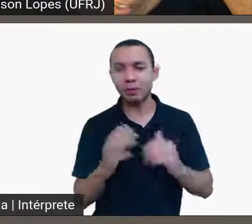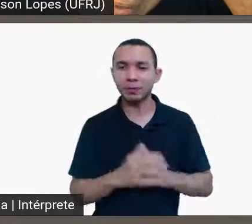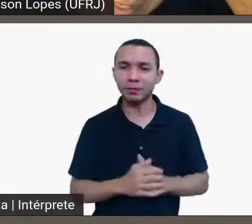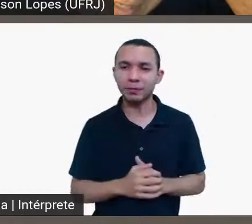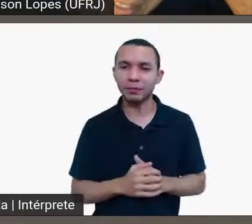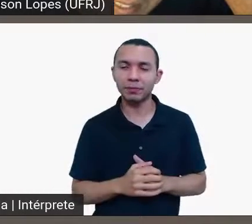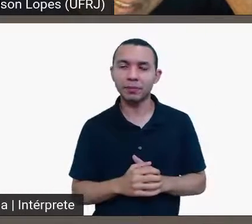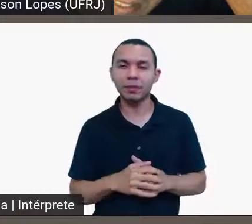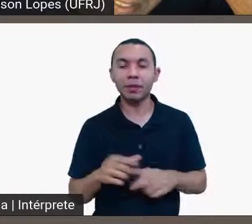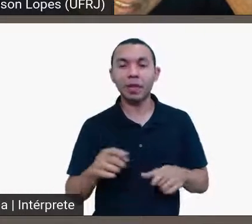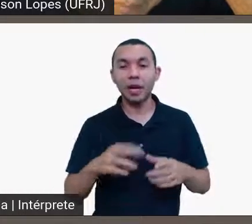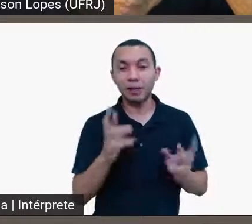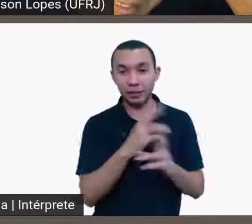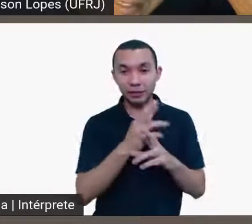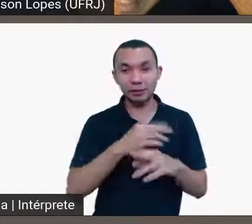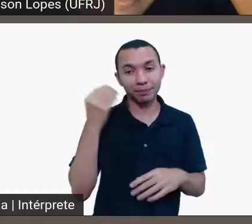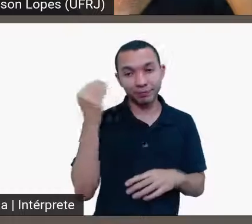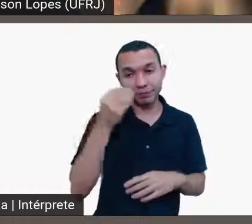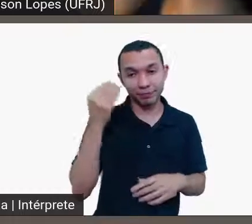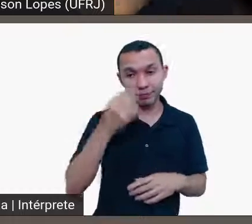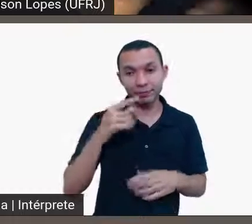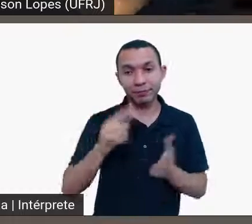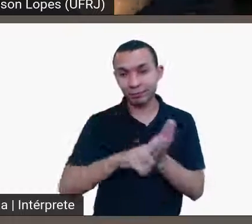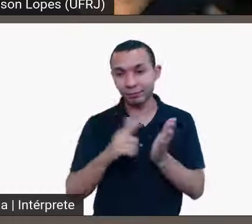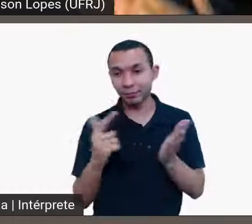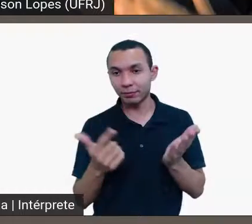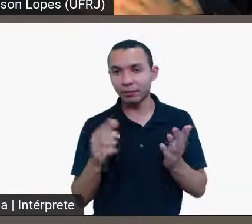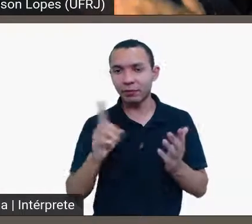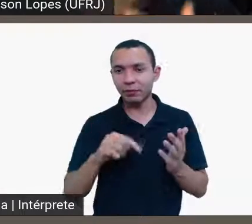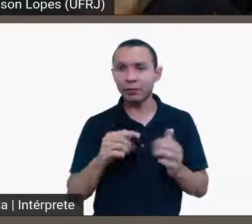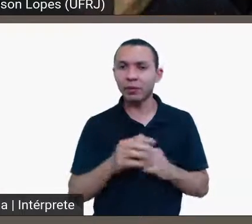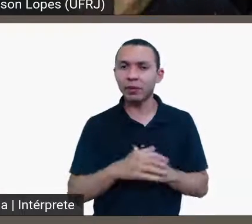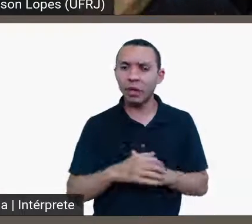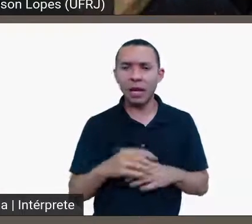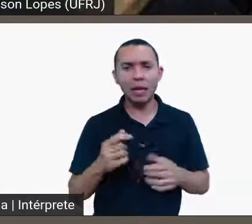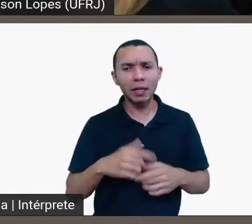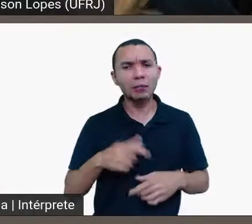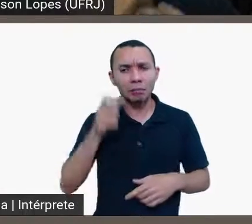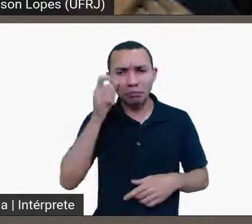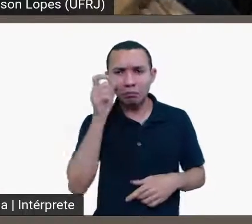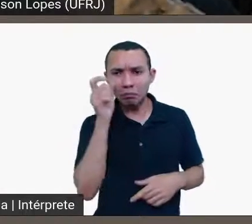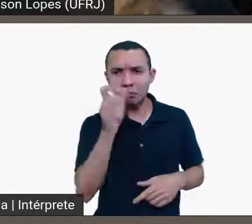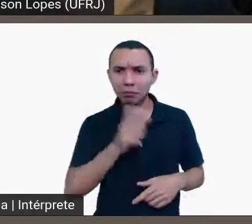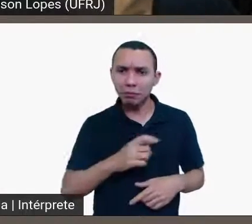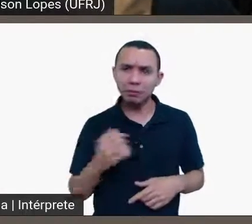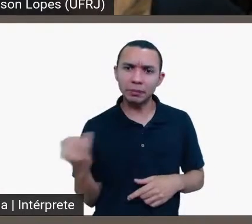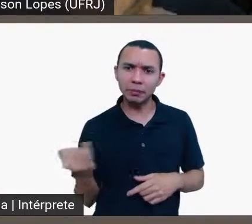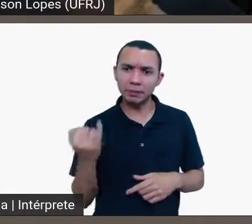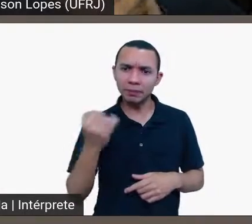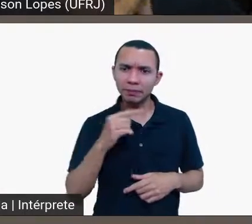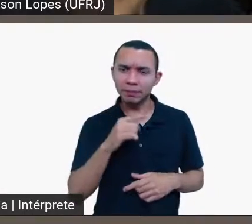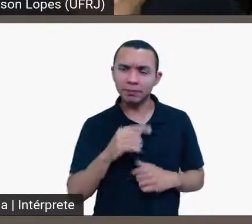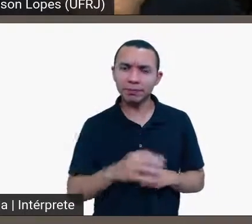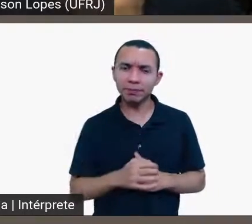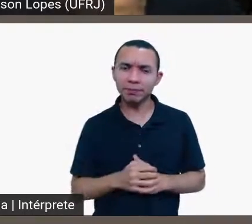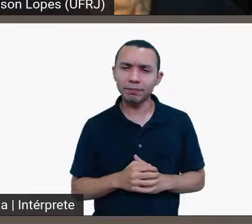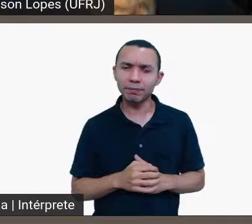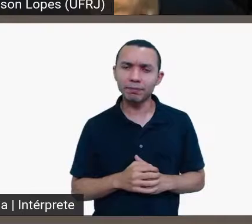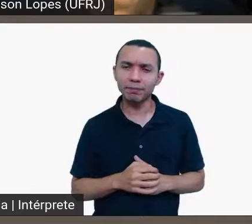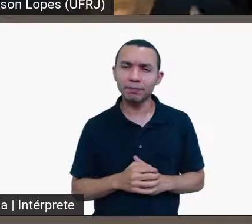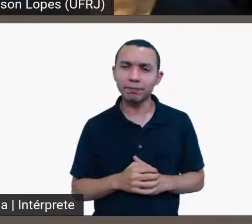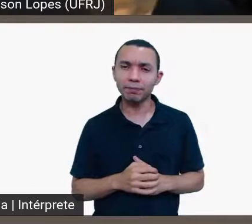em relação à experiência na imprensa é muito impressionante, porque talvez ele pudesse dizer se o